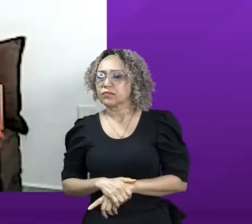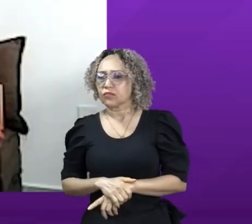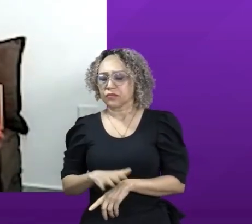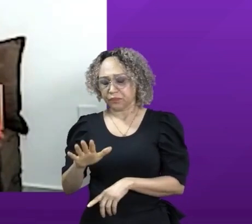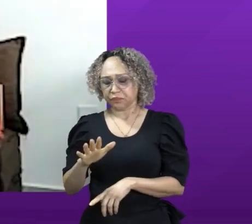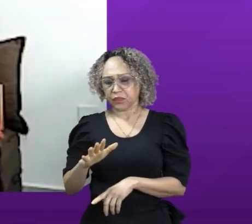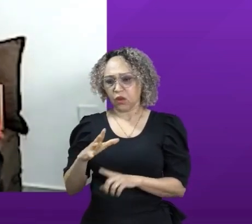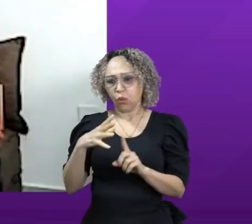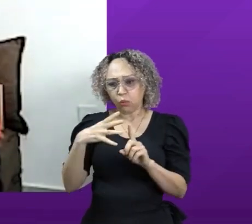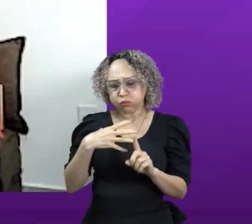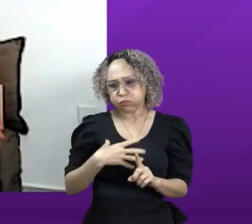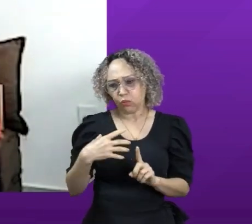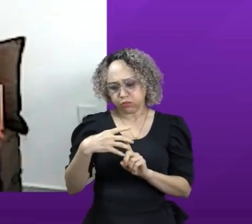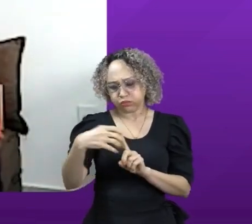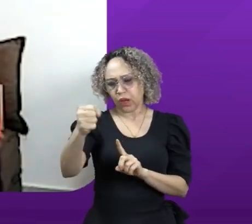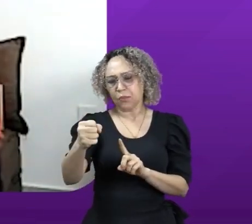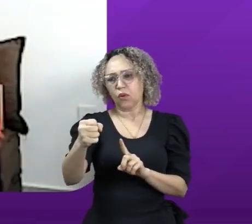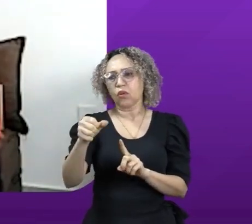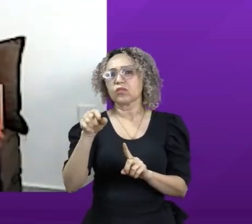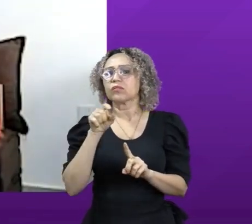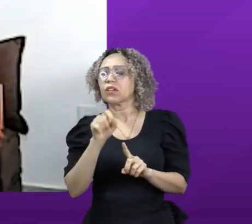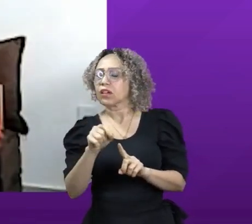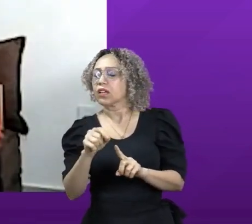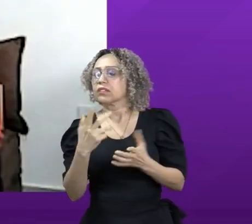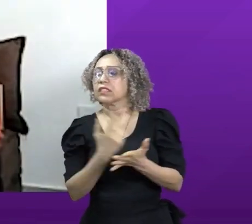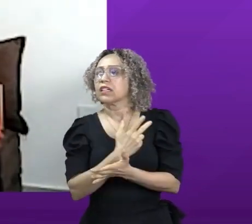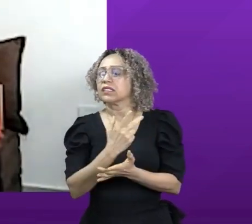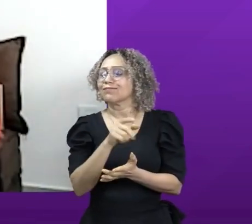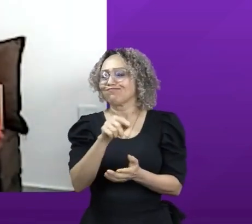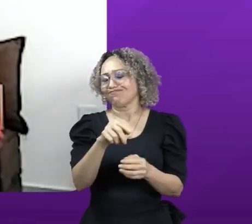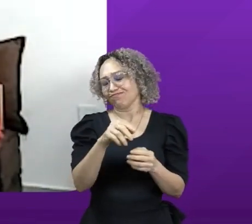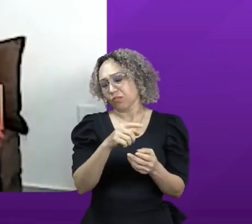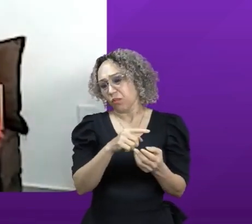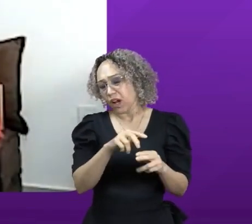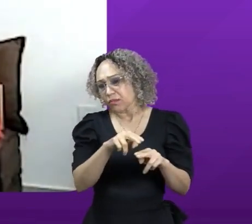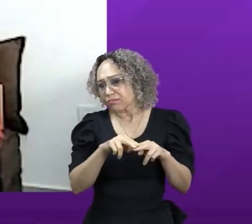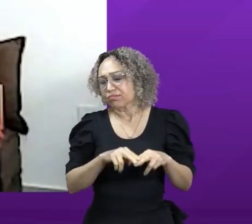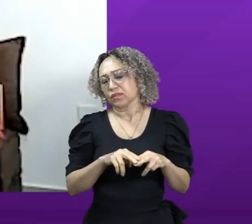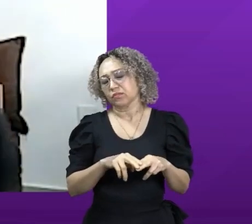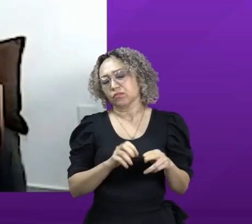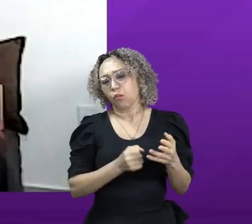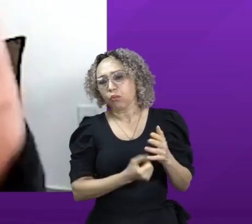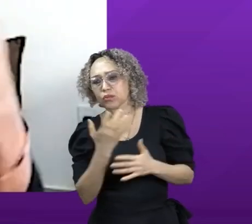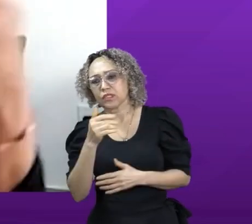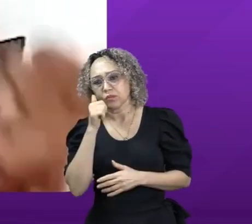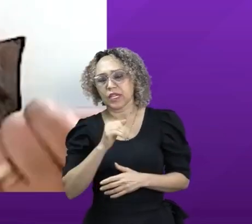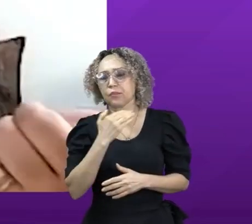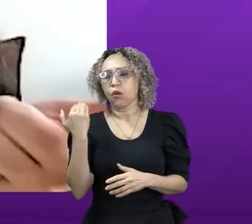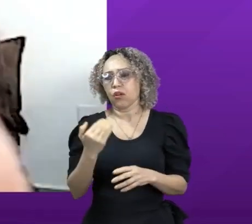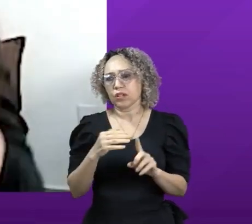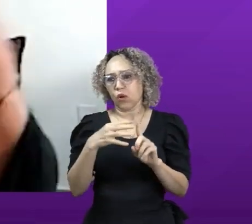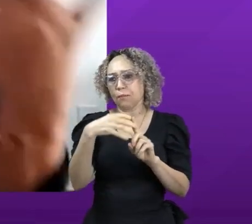é também sobre garantir um processo de prevenção e educação em saúde. É neste momento que a gente falha quando a gente não